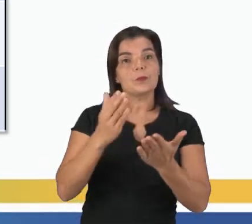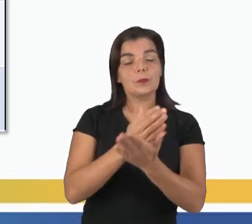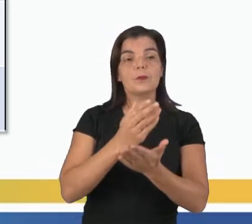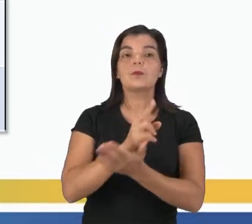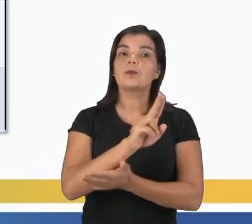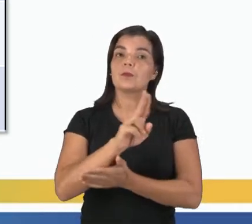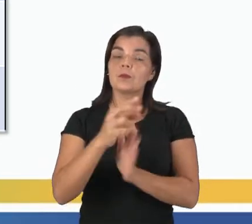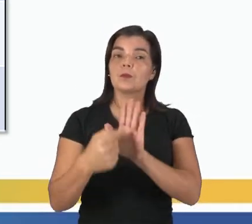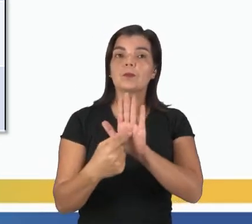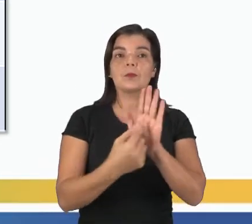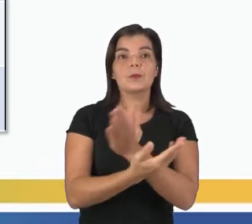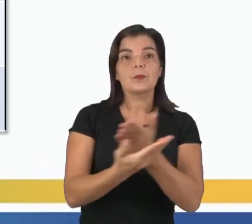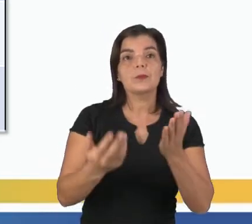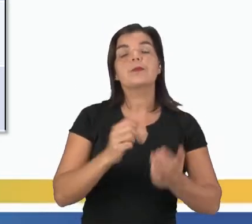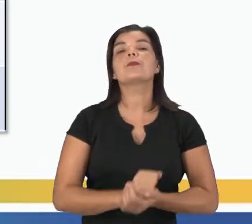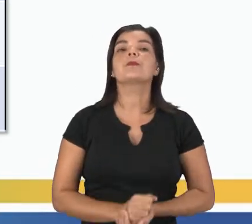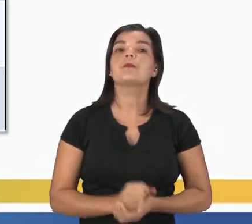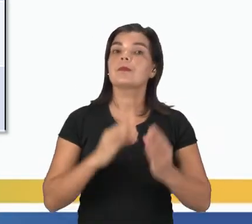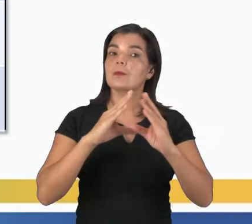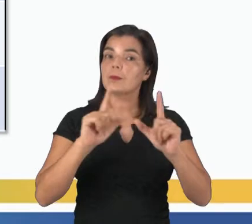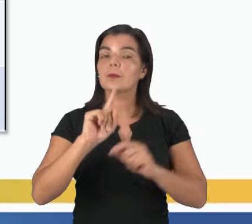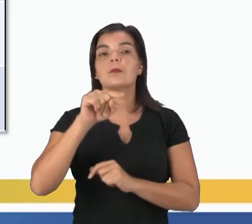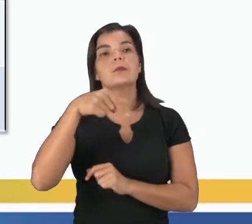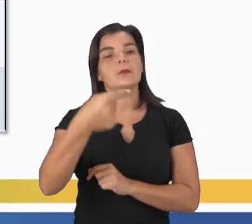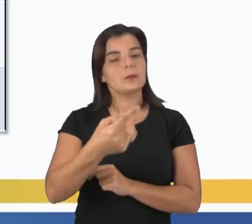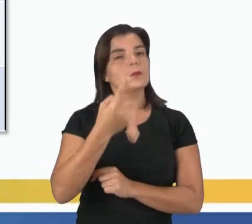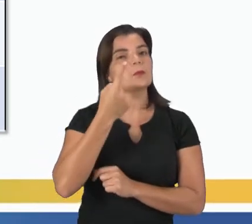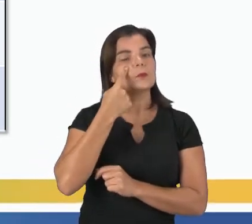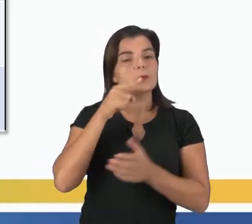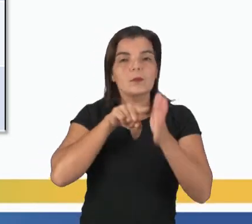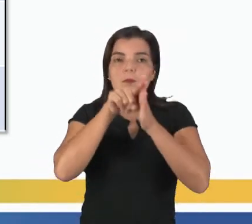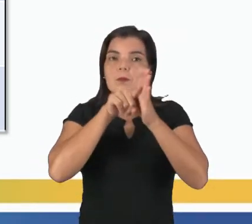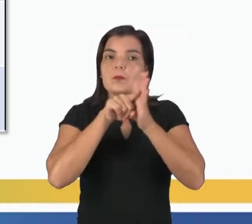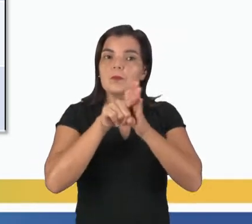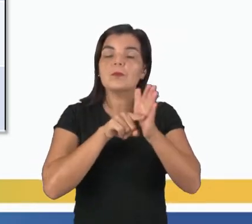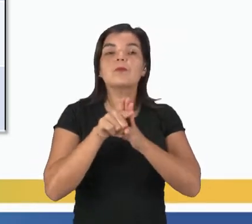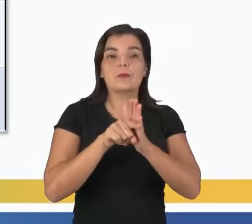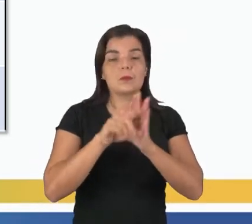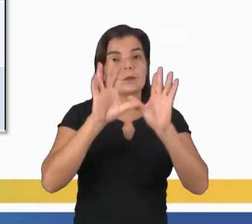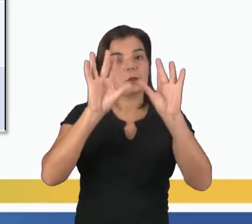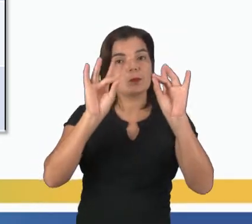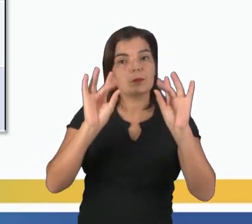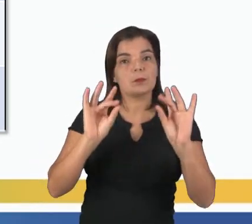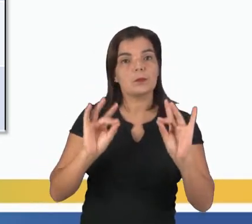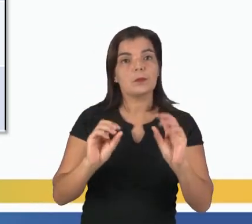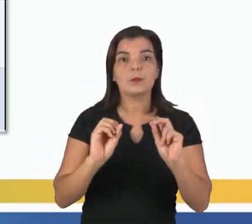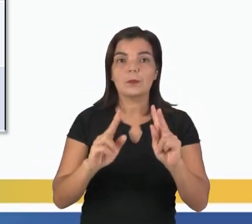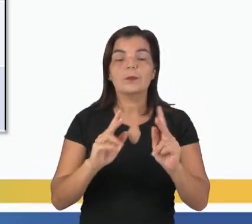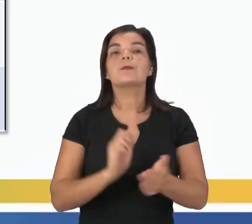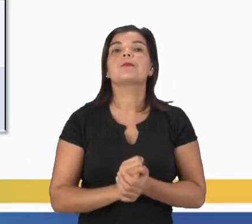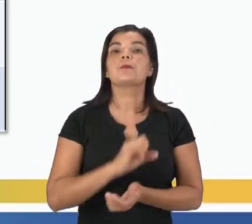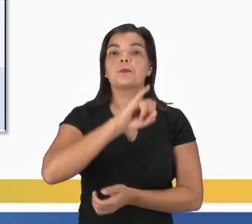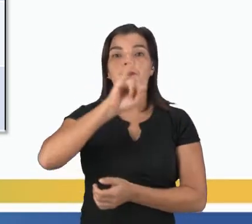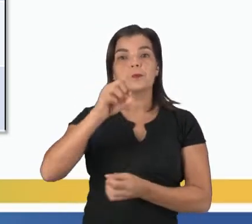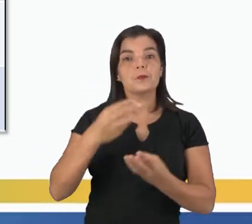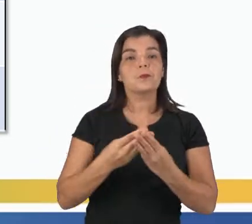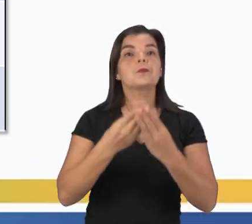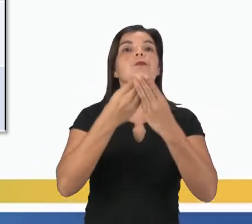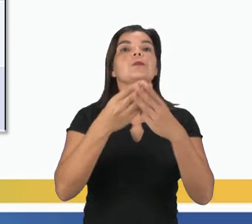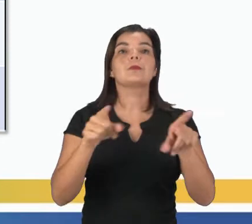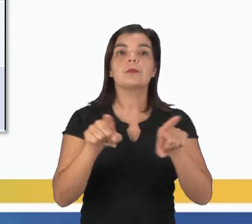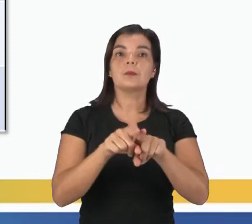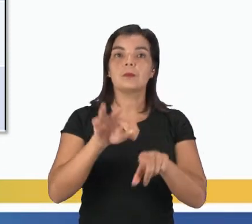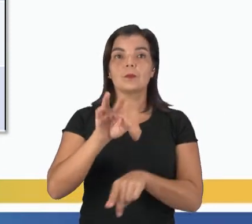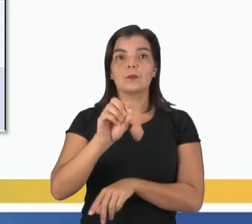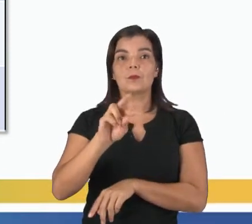nomes que nós mencionamos aqui. E claro que depois você deve pesquisar isso com mais detalhe, ok? O judaísmo, mencionamos a